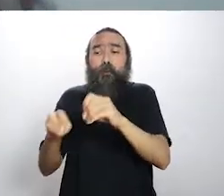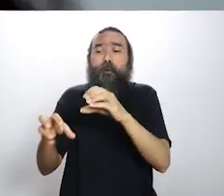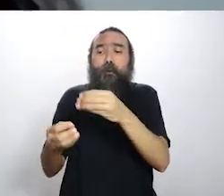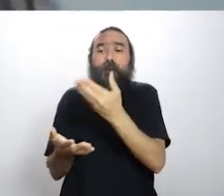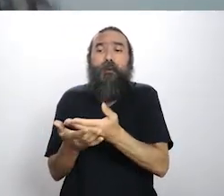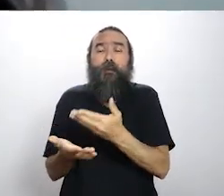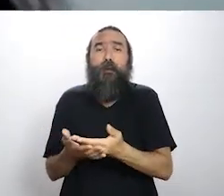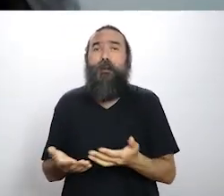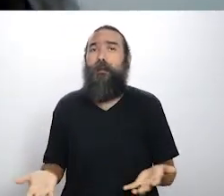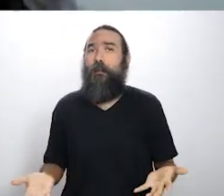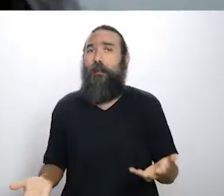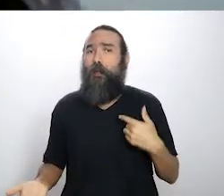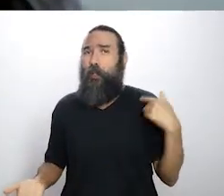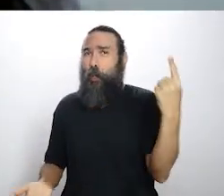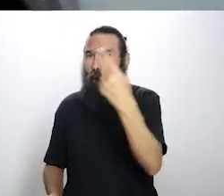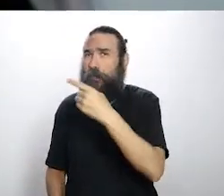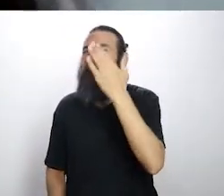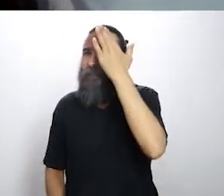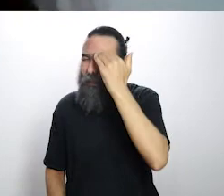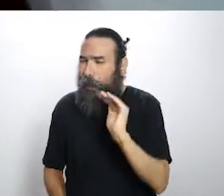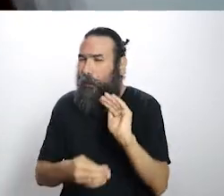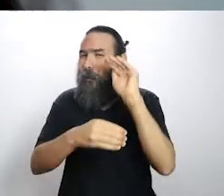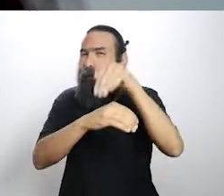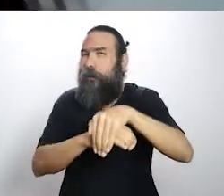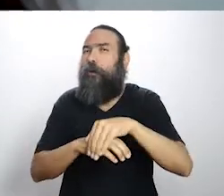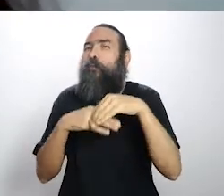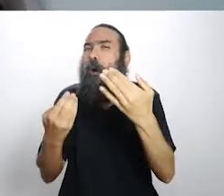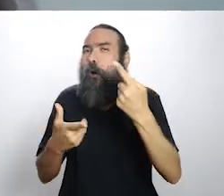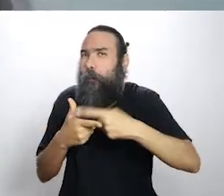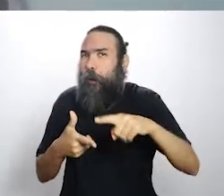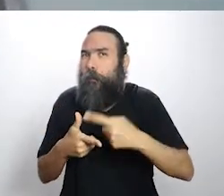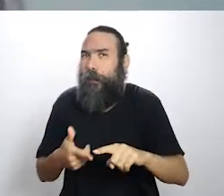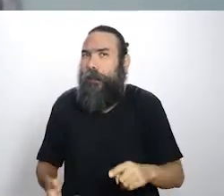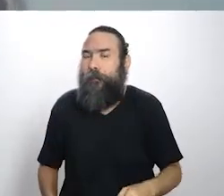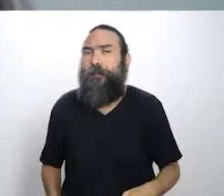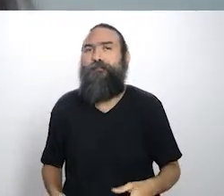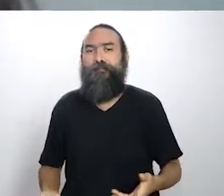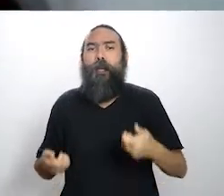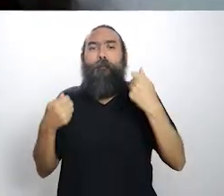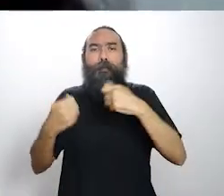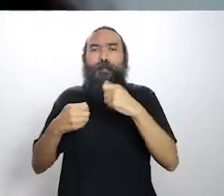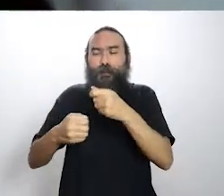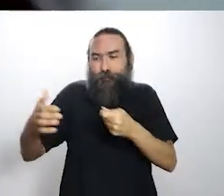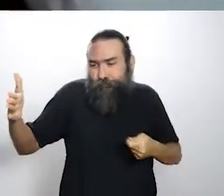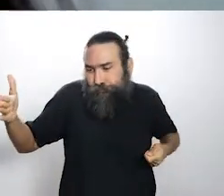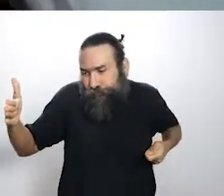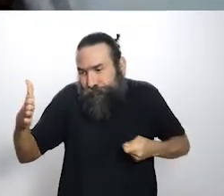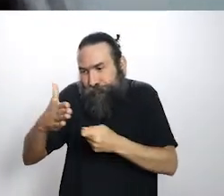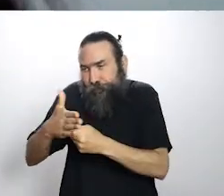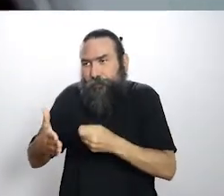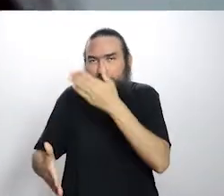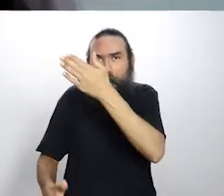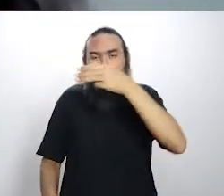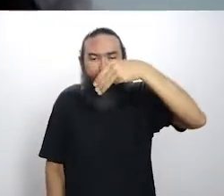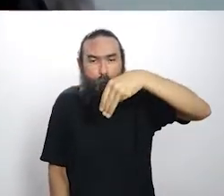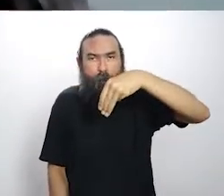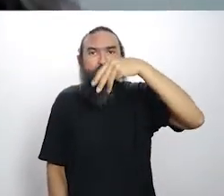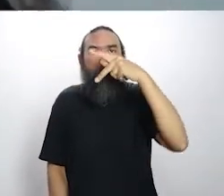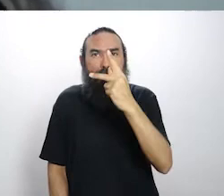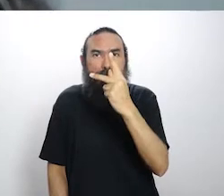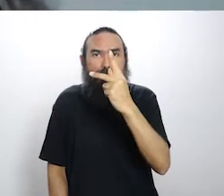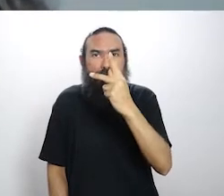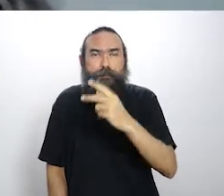por que não estavam dando aula. Então, muitos entraram no Ministério Público Federal, e que bom que nós temos o Ministério Público Federal,